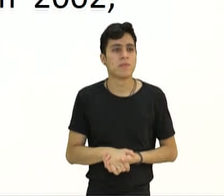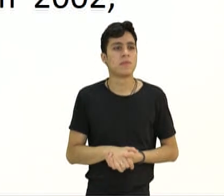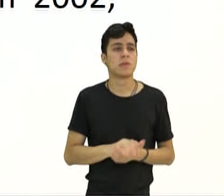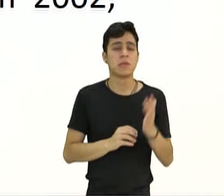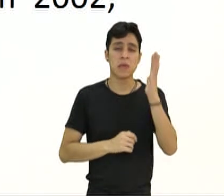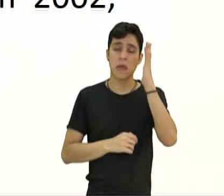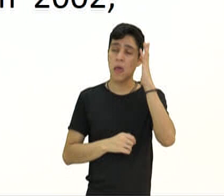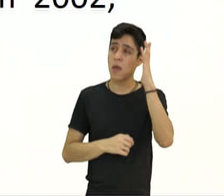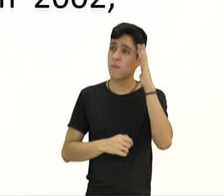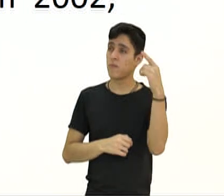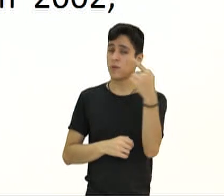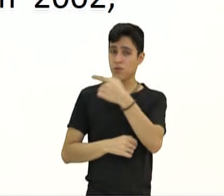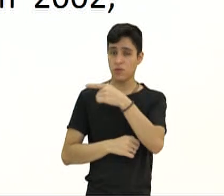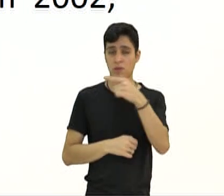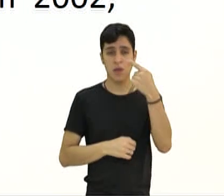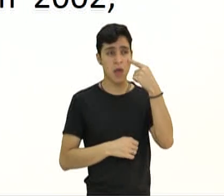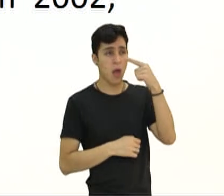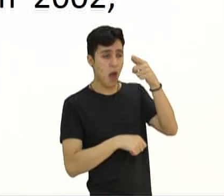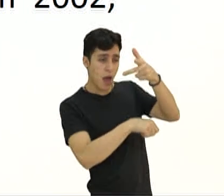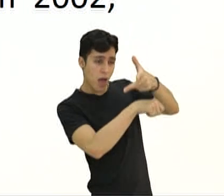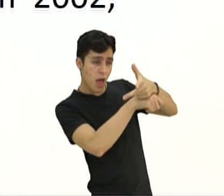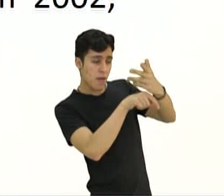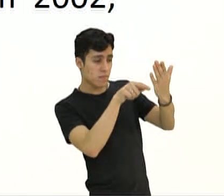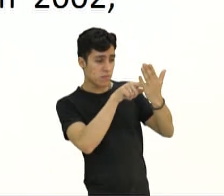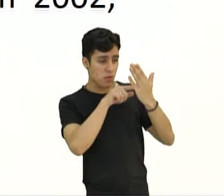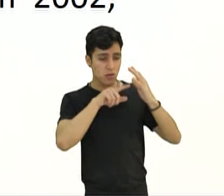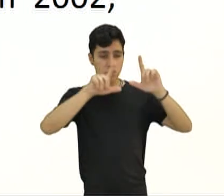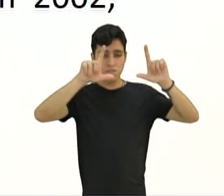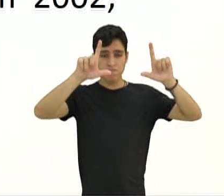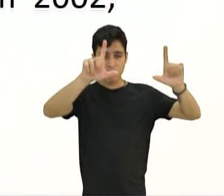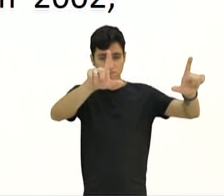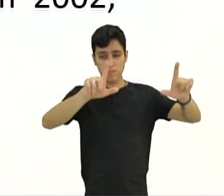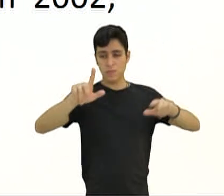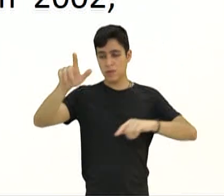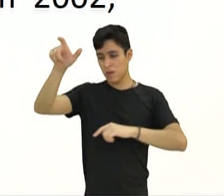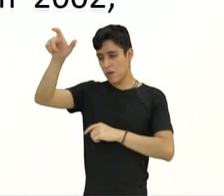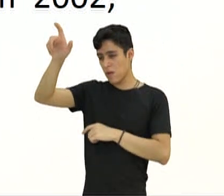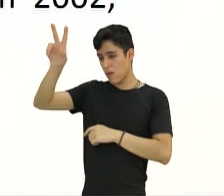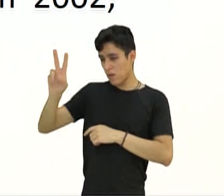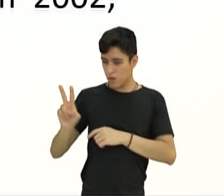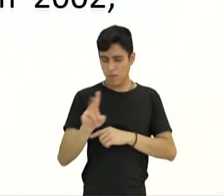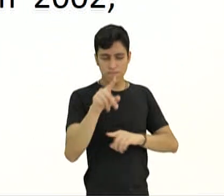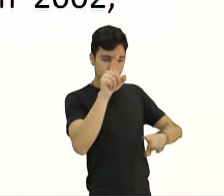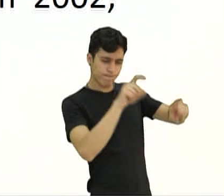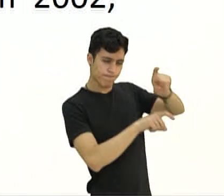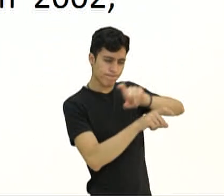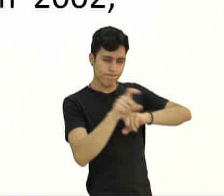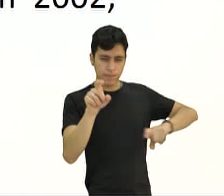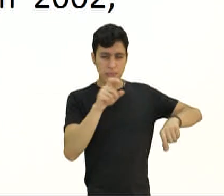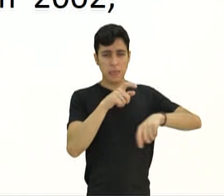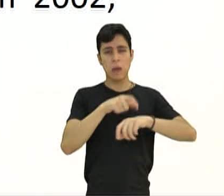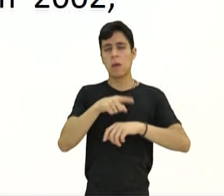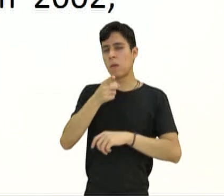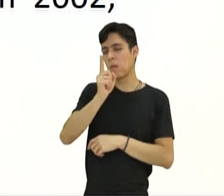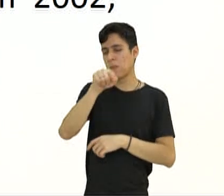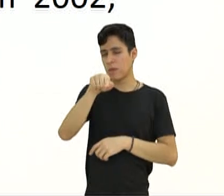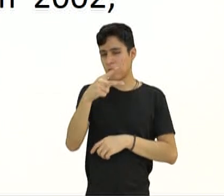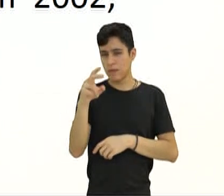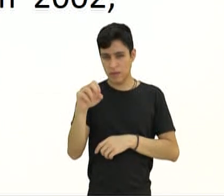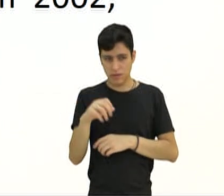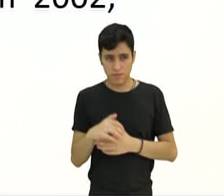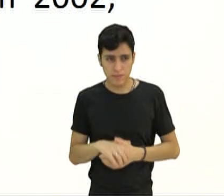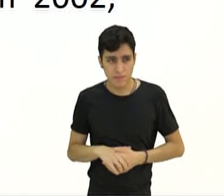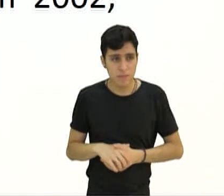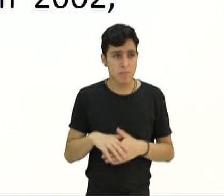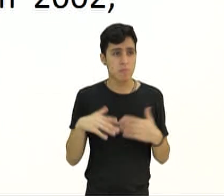Imagens flagradas por uma câmera da prefeitura mostram um casal pichando a estátua de Drummond por volta de 1h20.